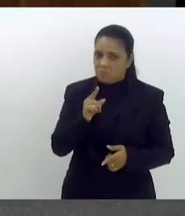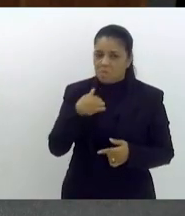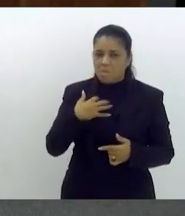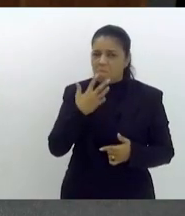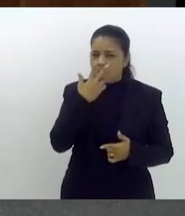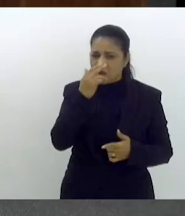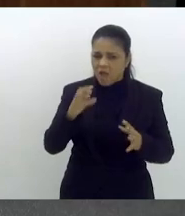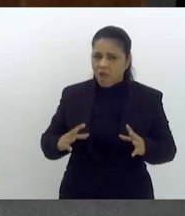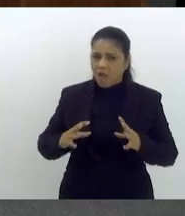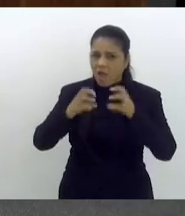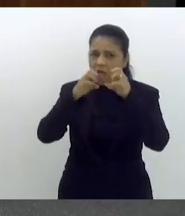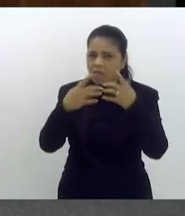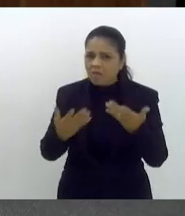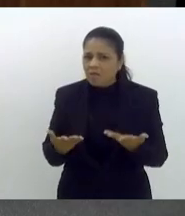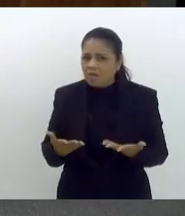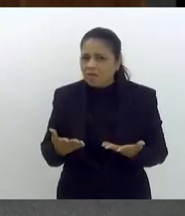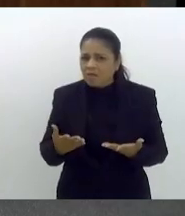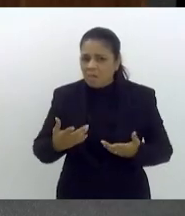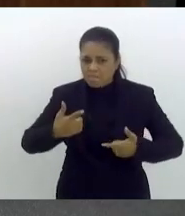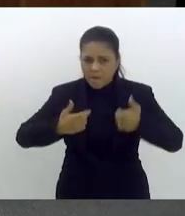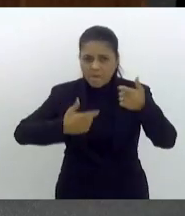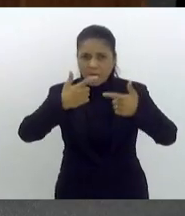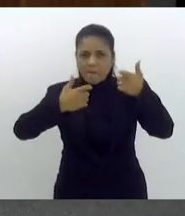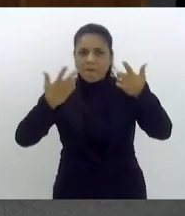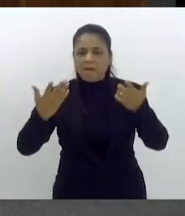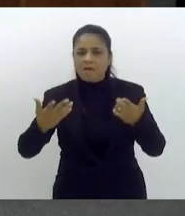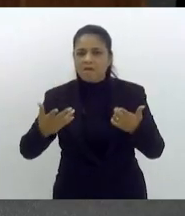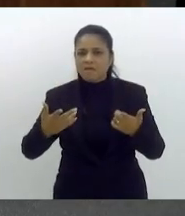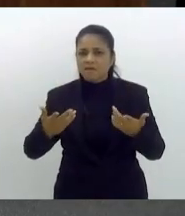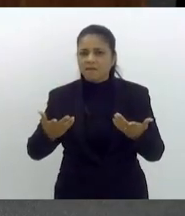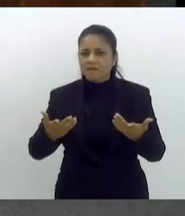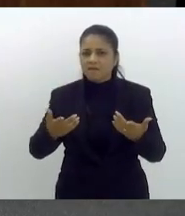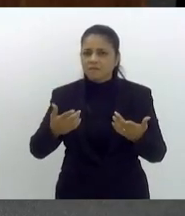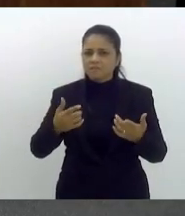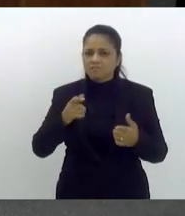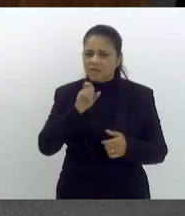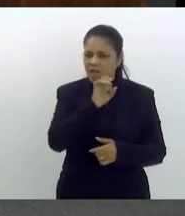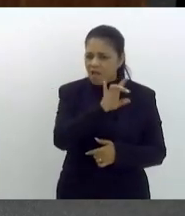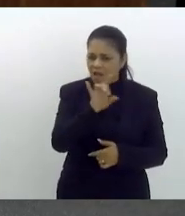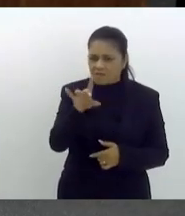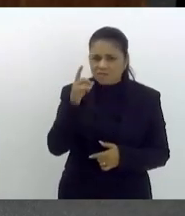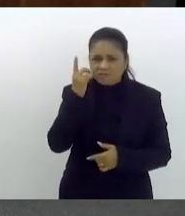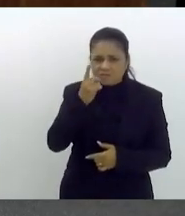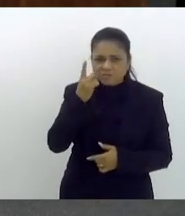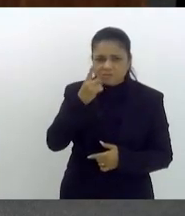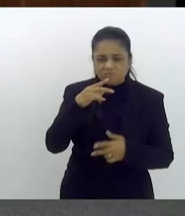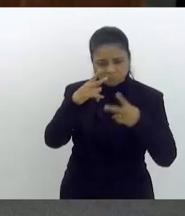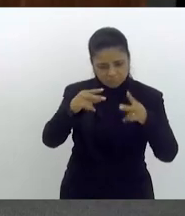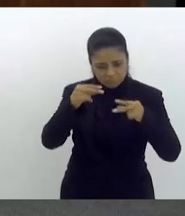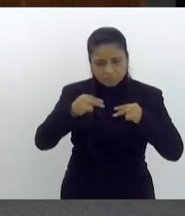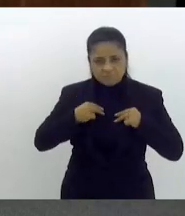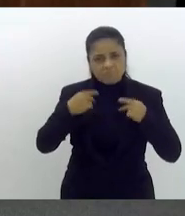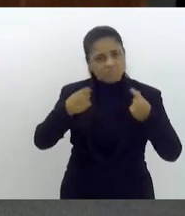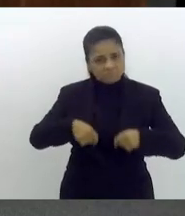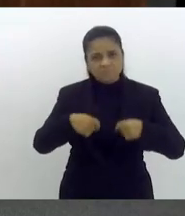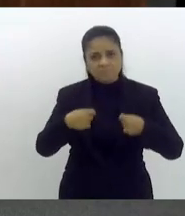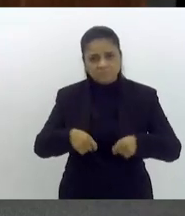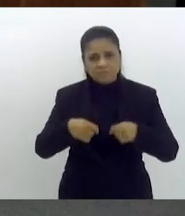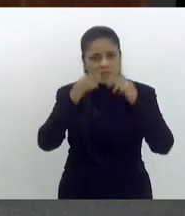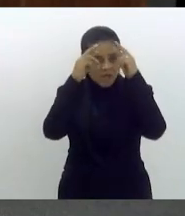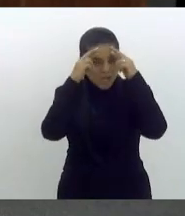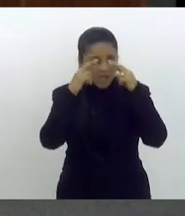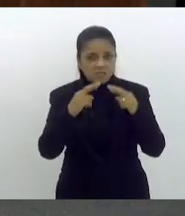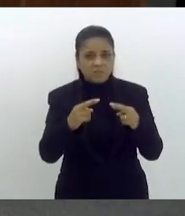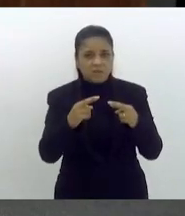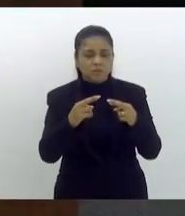ringue Então eu acho que cada um de nós tem que se fazer por merecer se dá